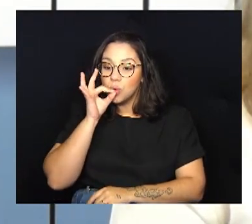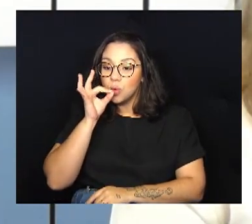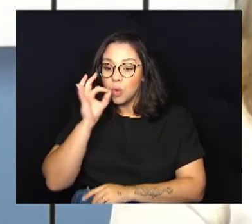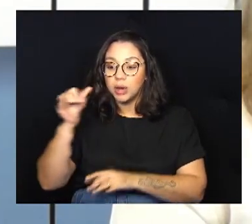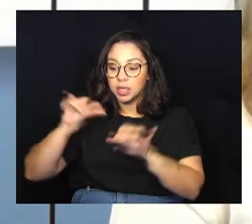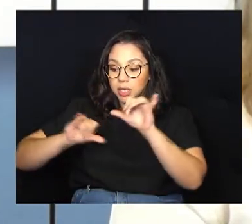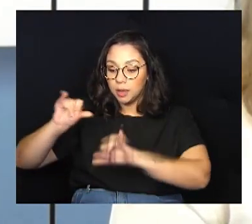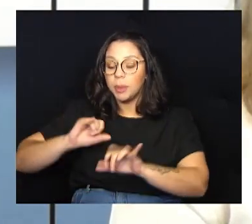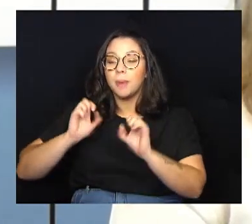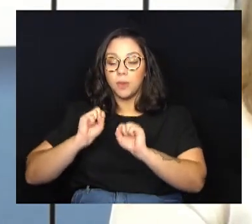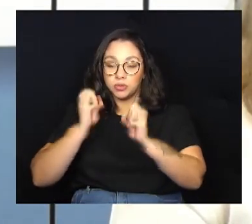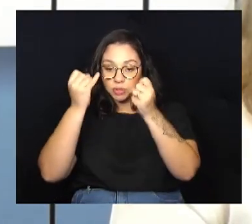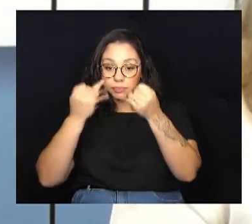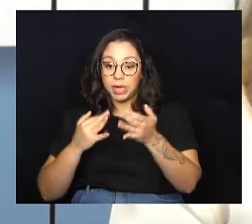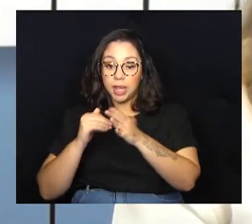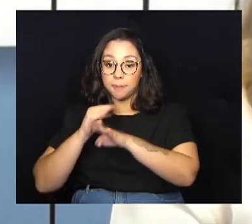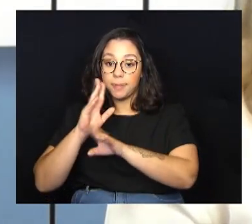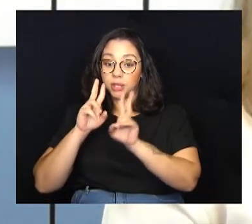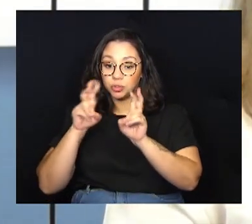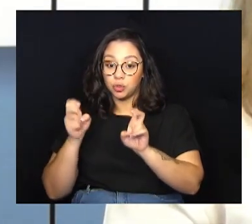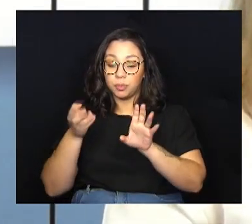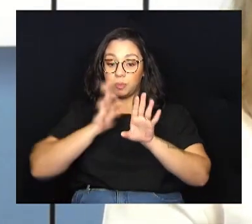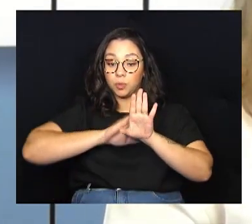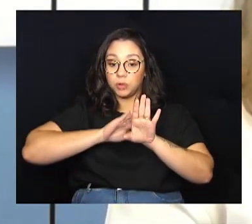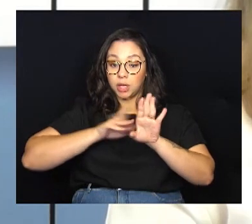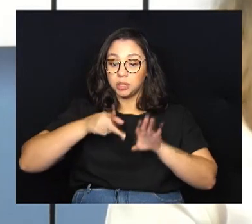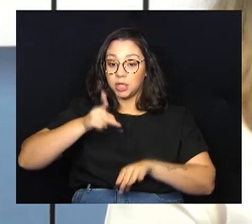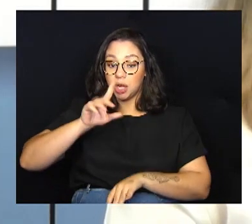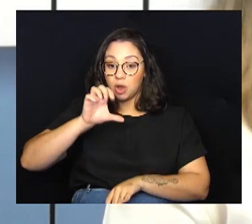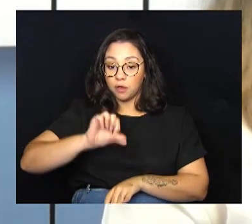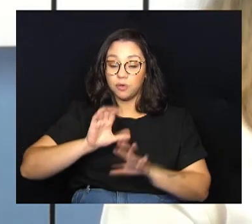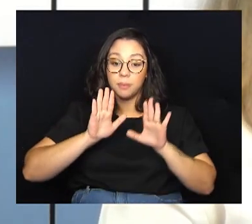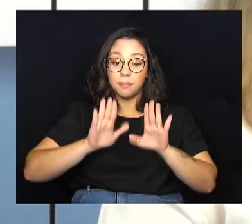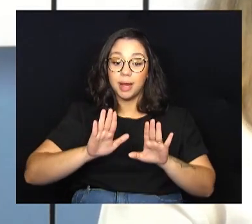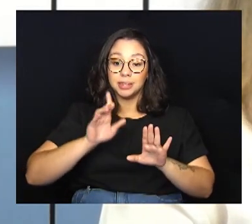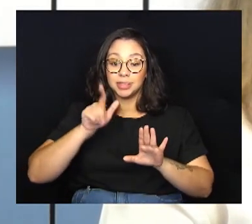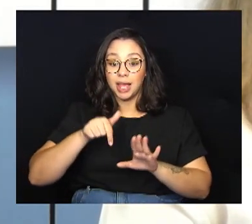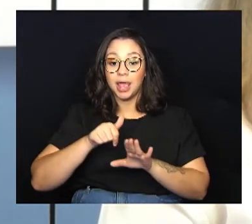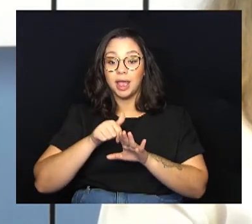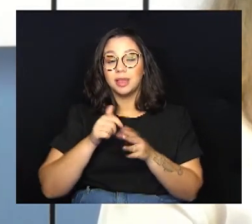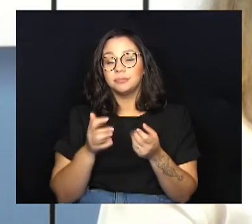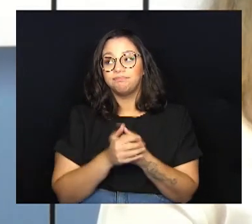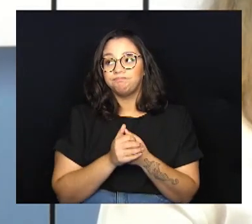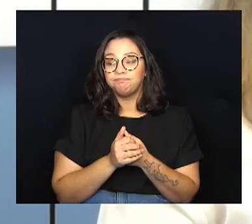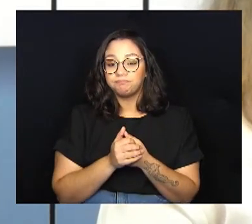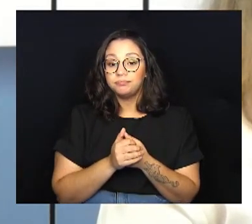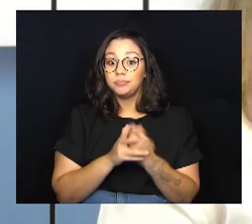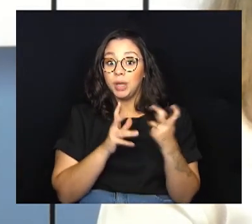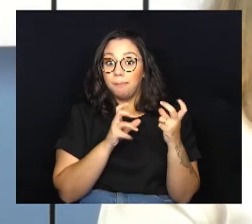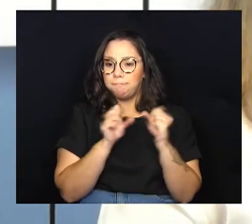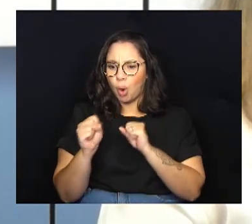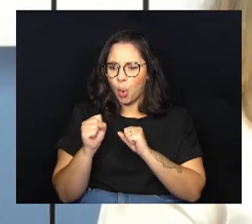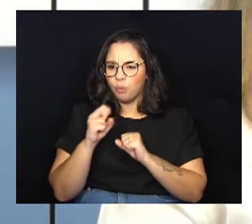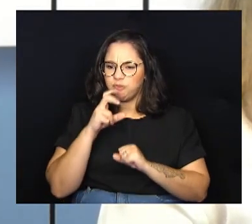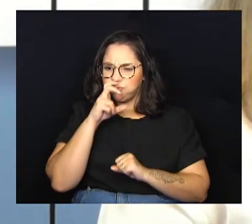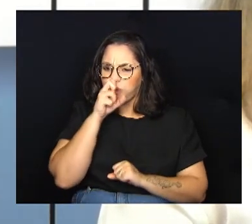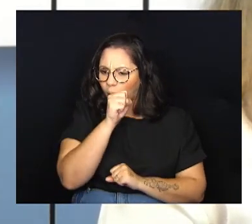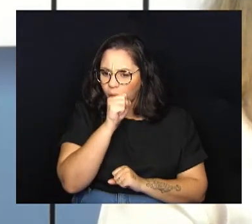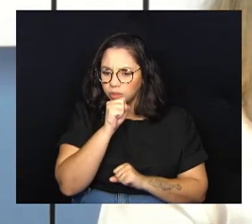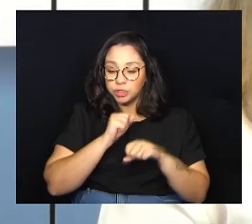já está, 2005 para cá já passou um tempinho, como hoje a gente pode falar de prevenção também com esse